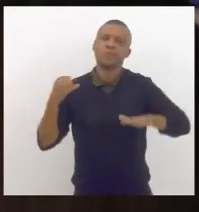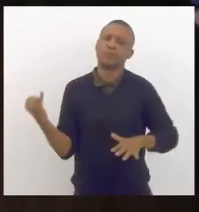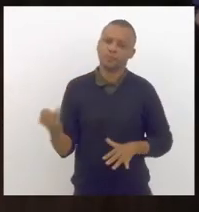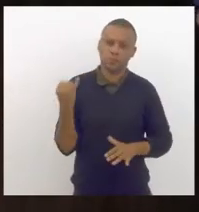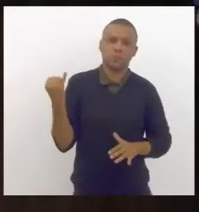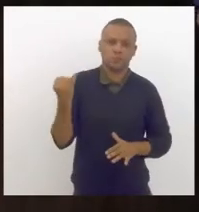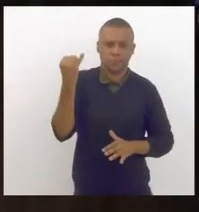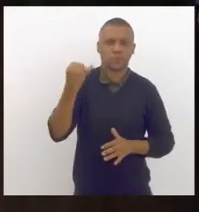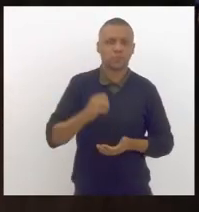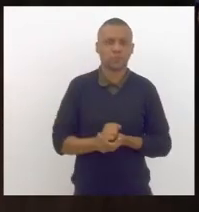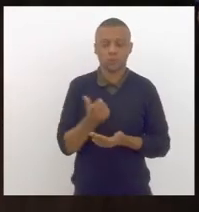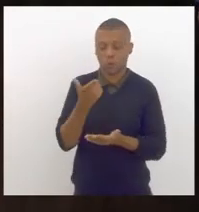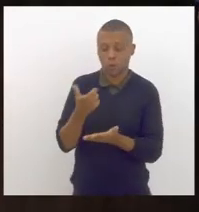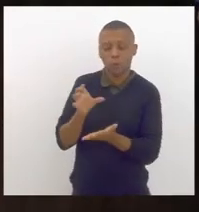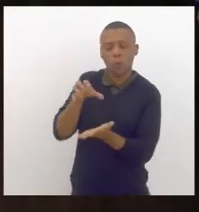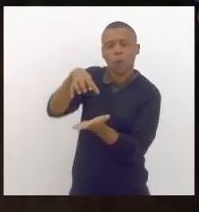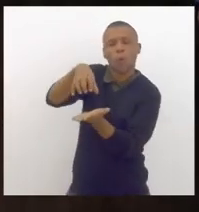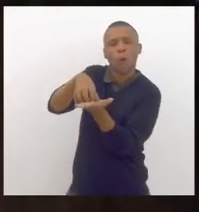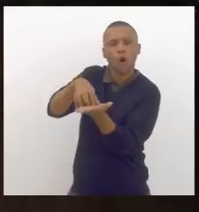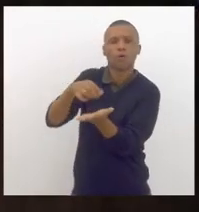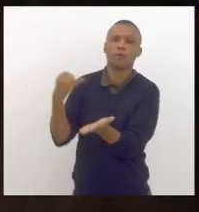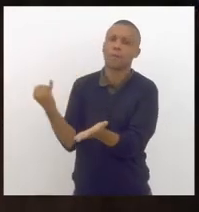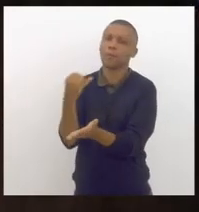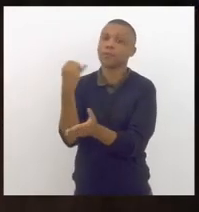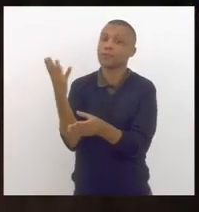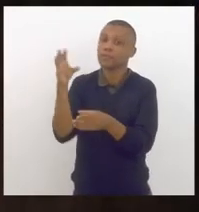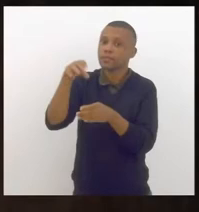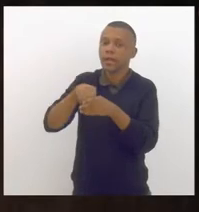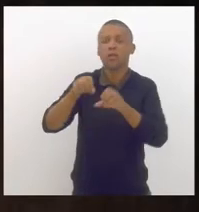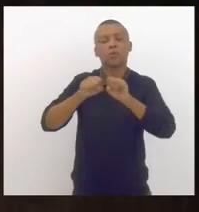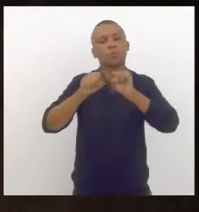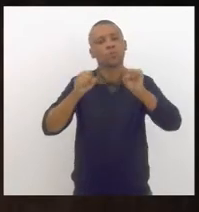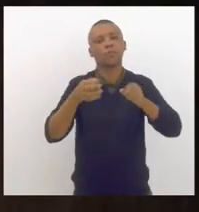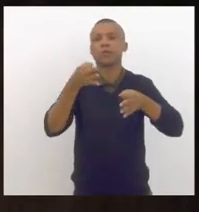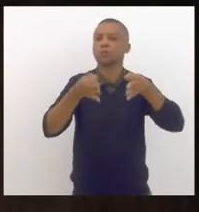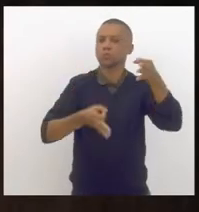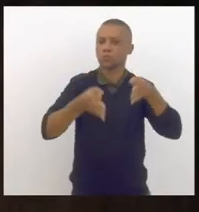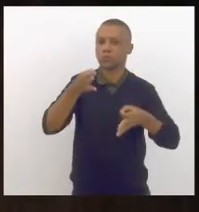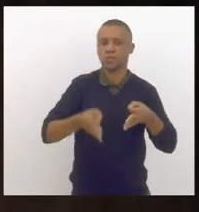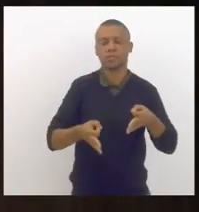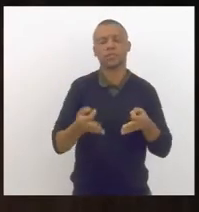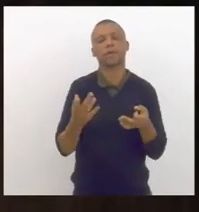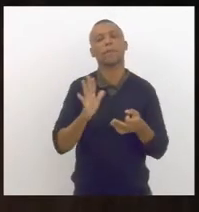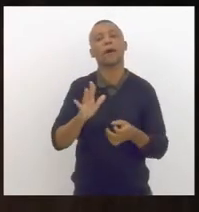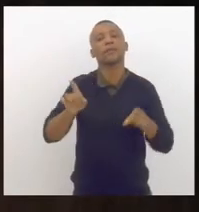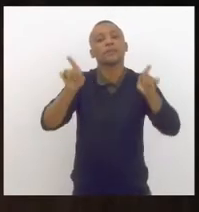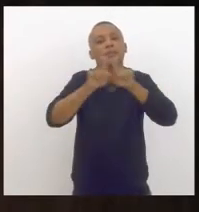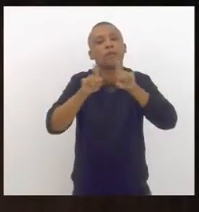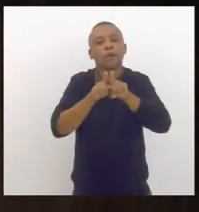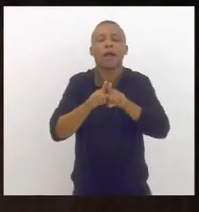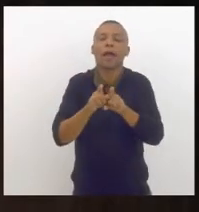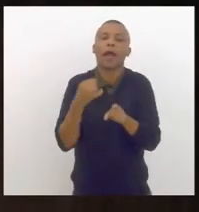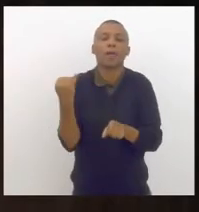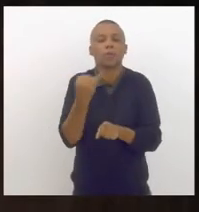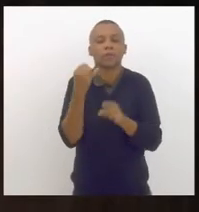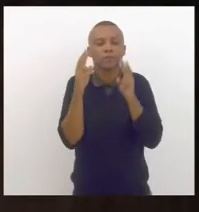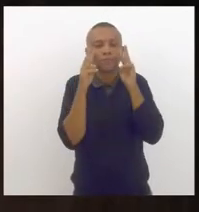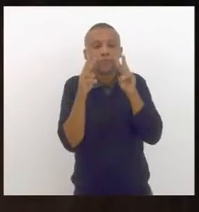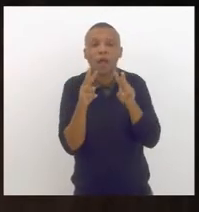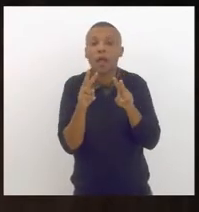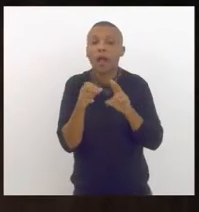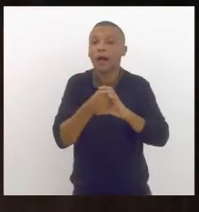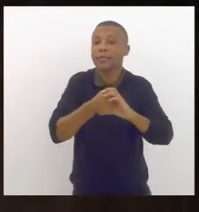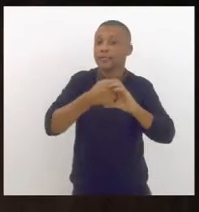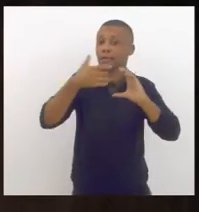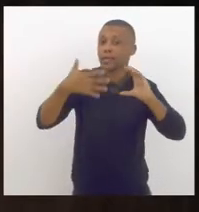importante, como órgão fundamental do sistema de justiça, mas, ao mesmo tempo, é importante também reconhecer, né, as individualidades. E,